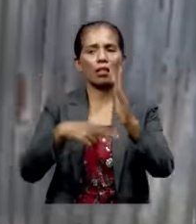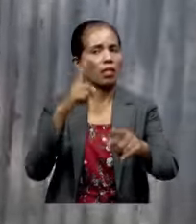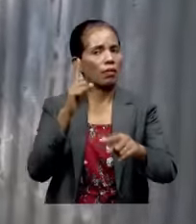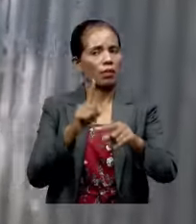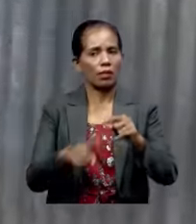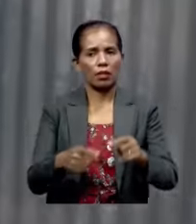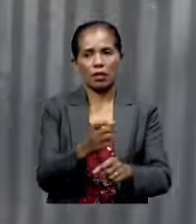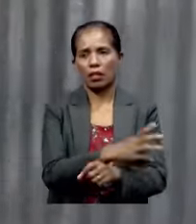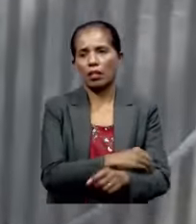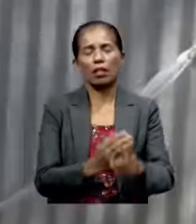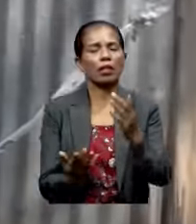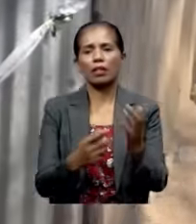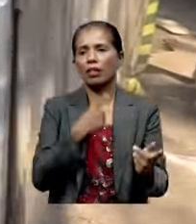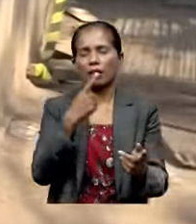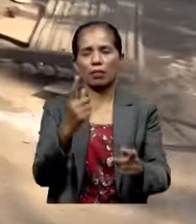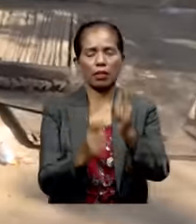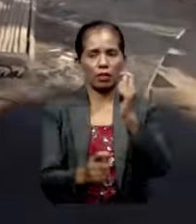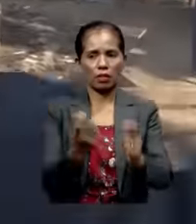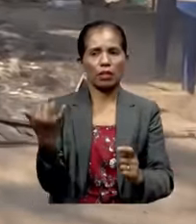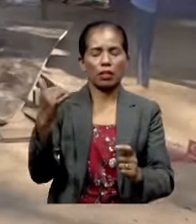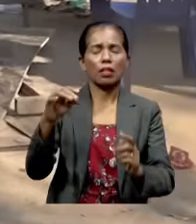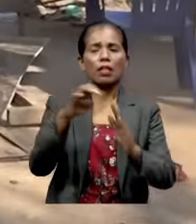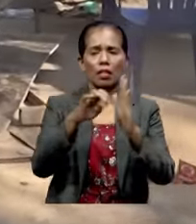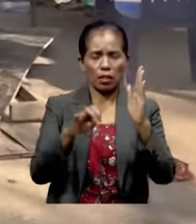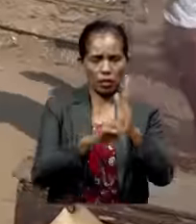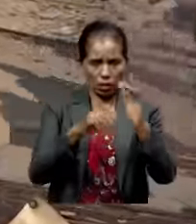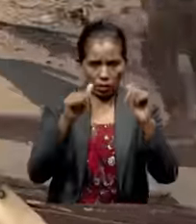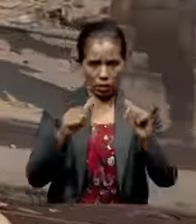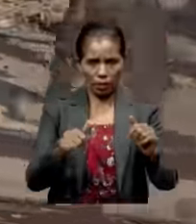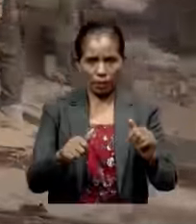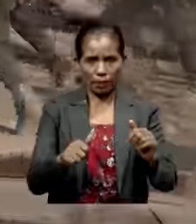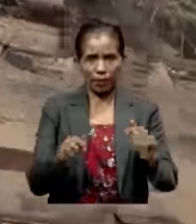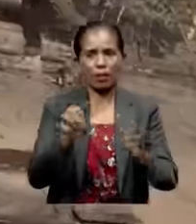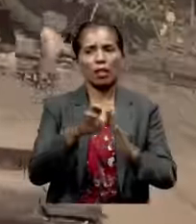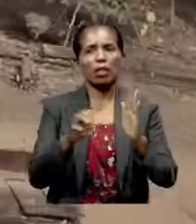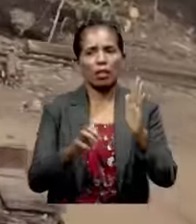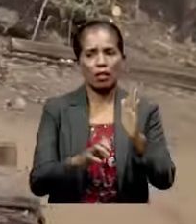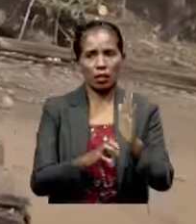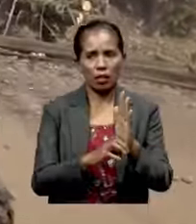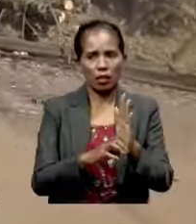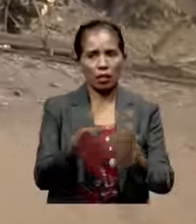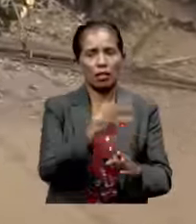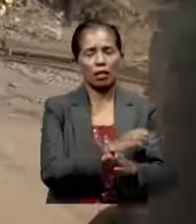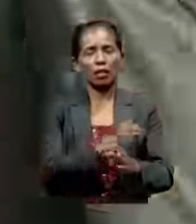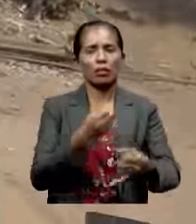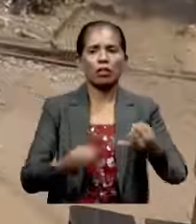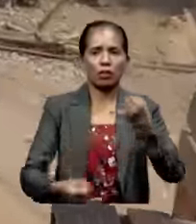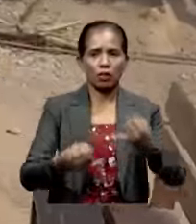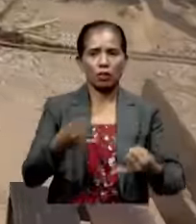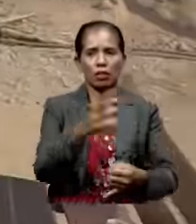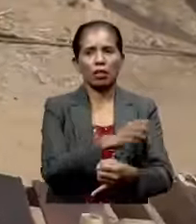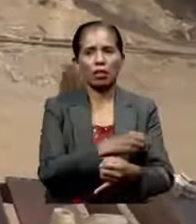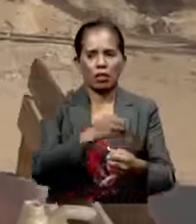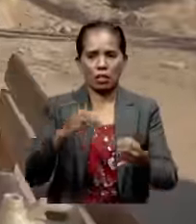e desautoriza tribunais sira. Estado e né, Estado né bem, minha justiça desautorizado, Estado